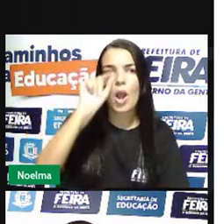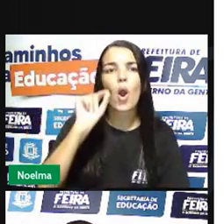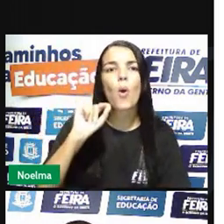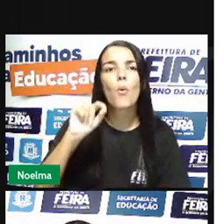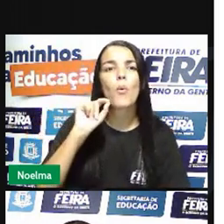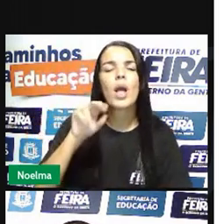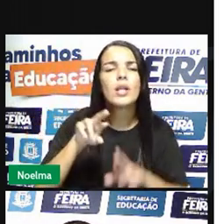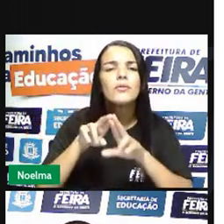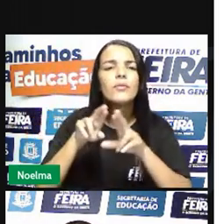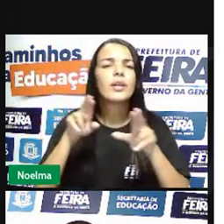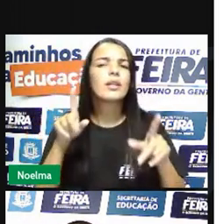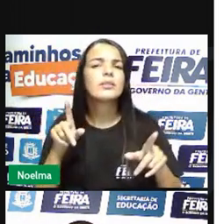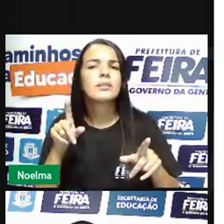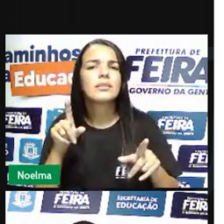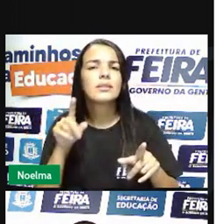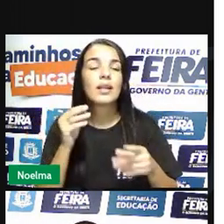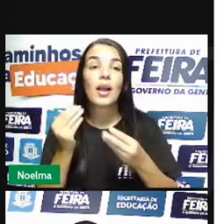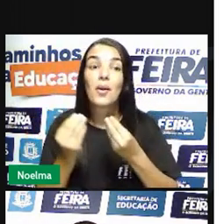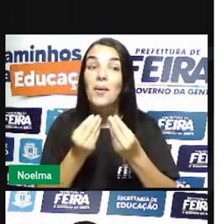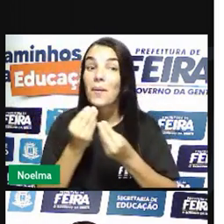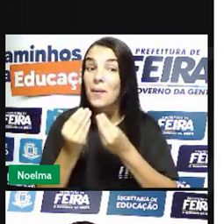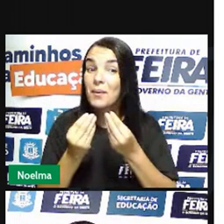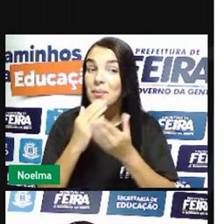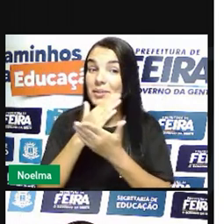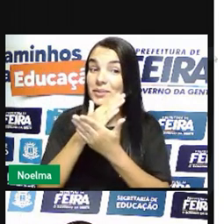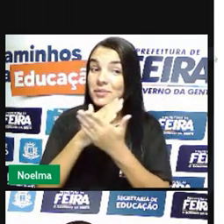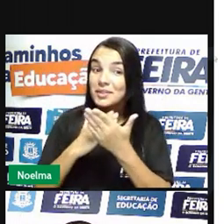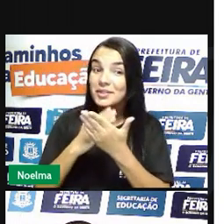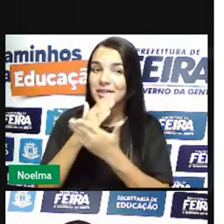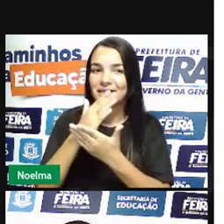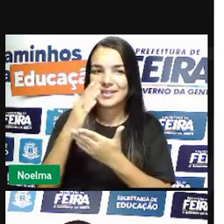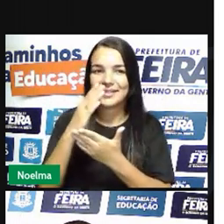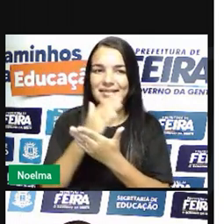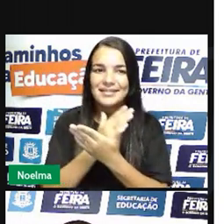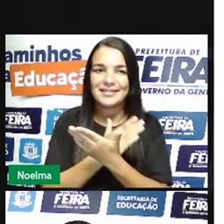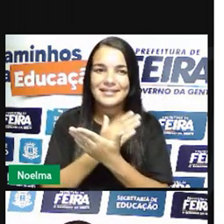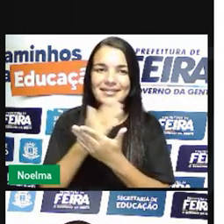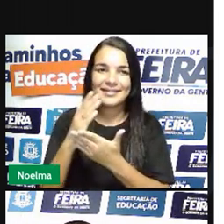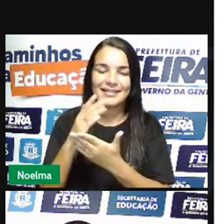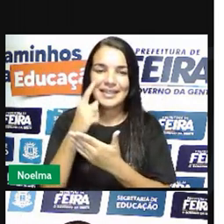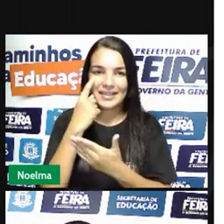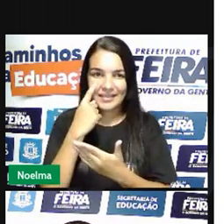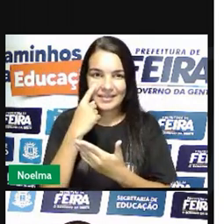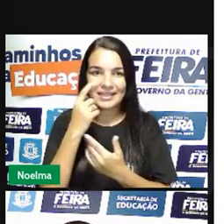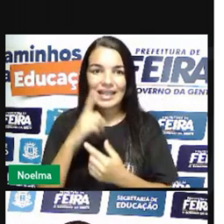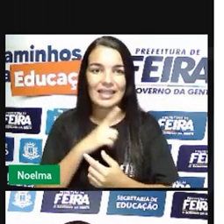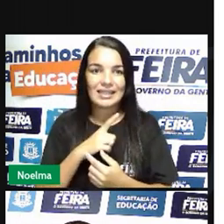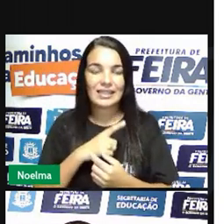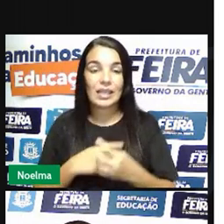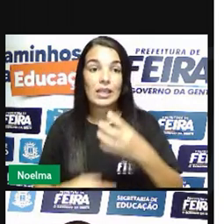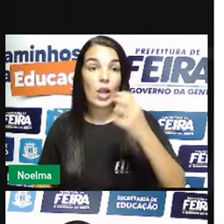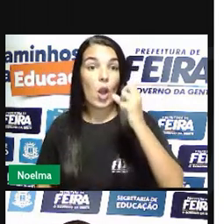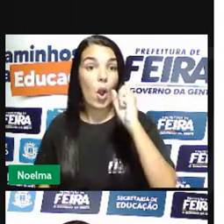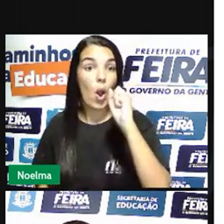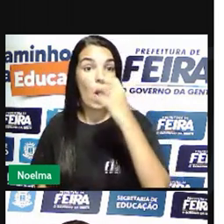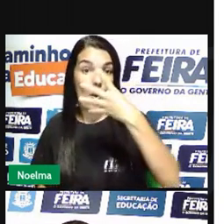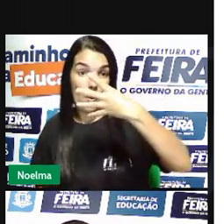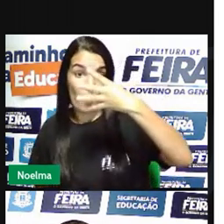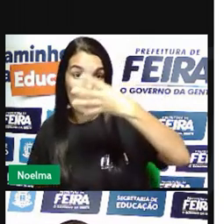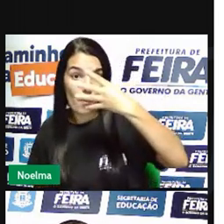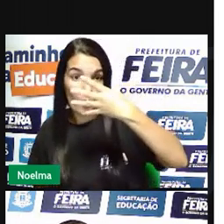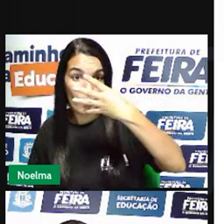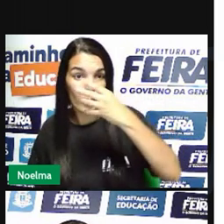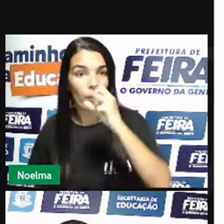diferenciar uma figura da outra é a forma como ela foi dividida Aqui nós temos uma fração indicada e por